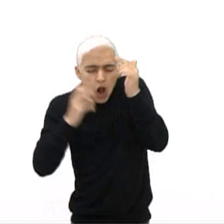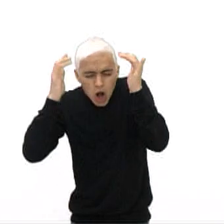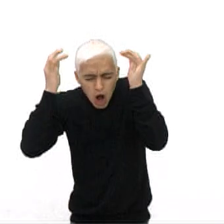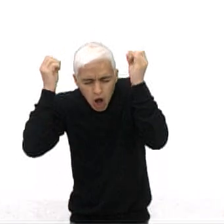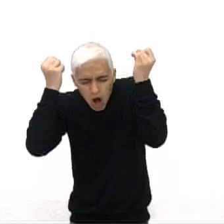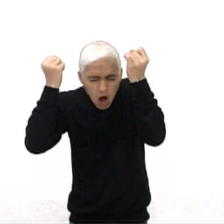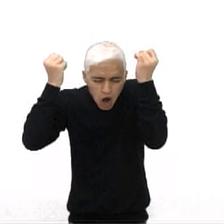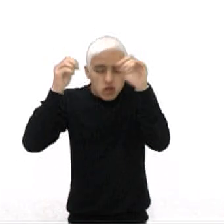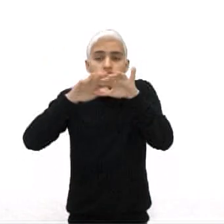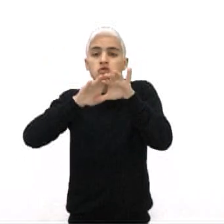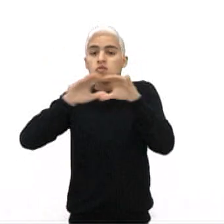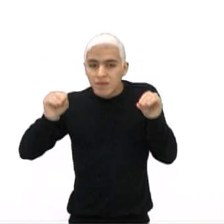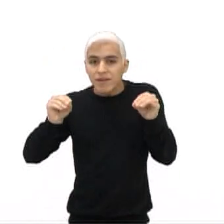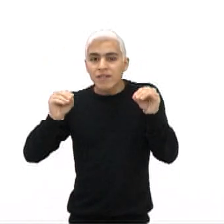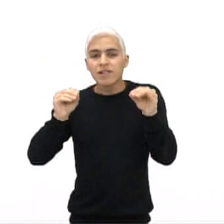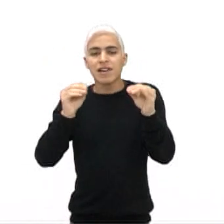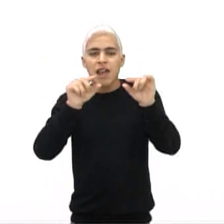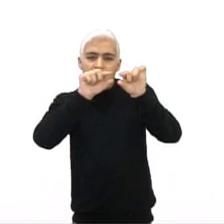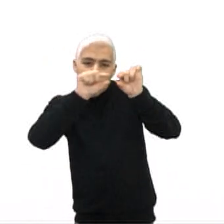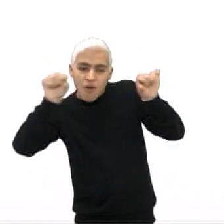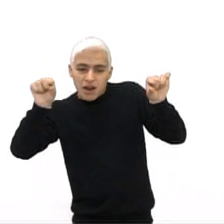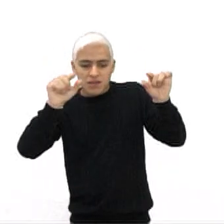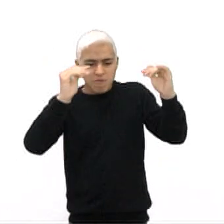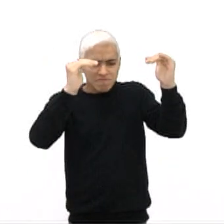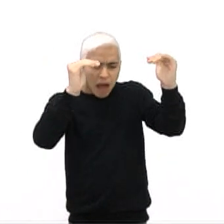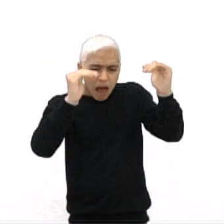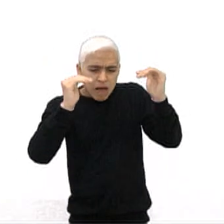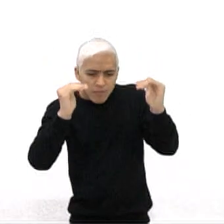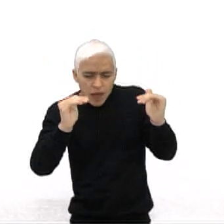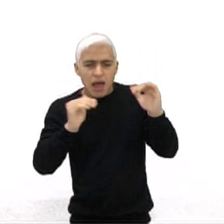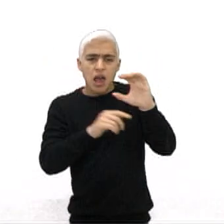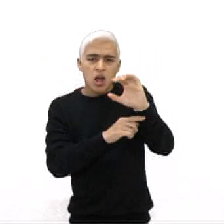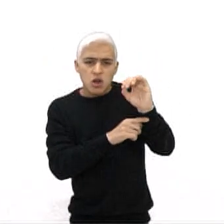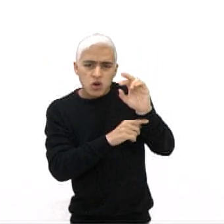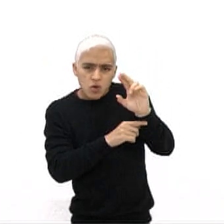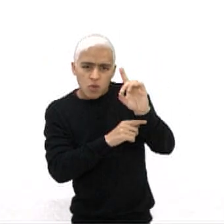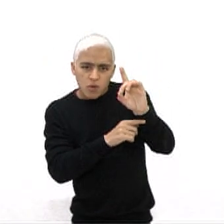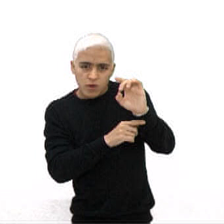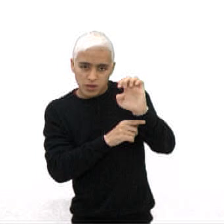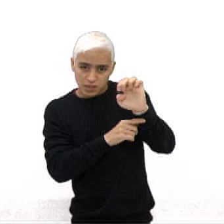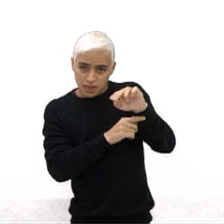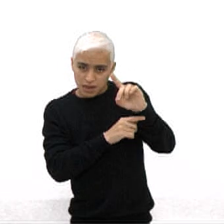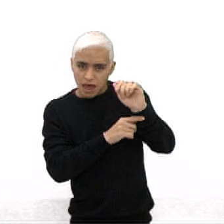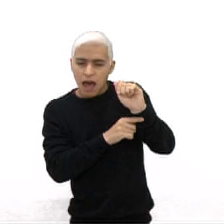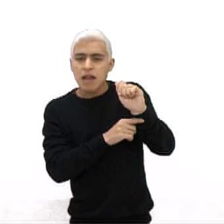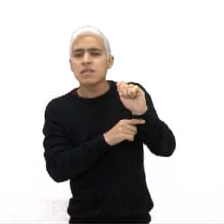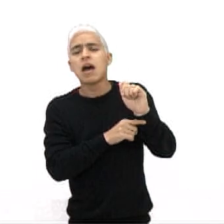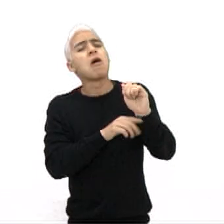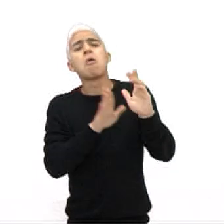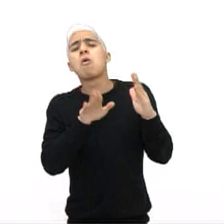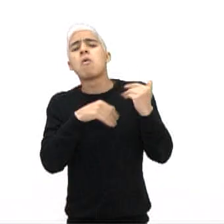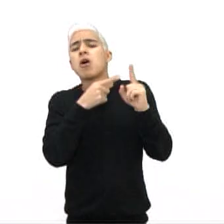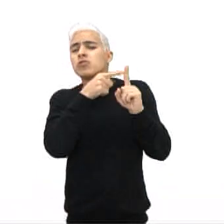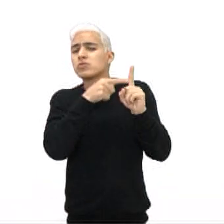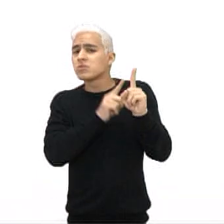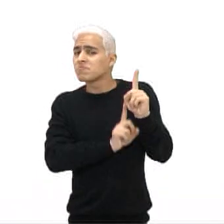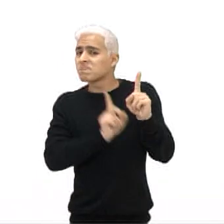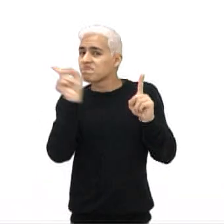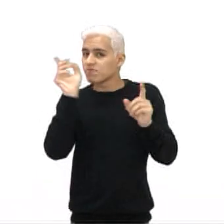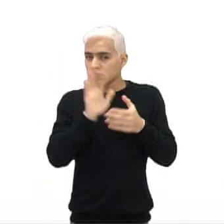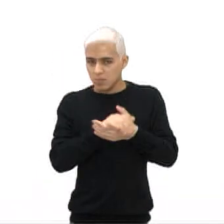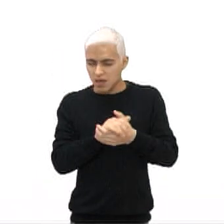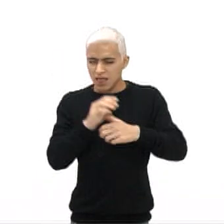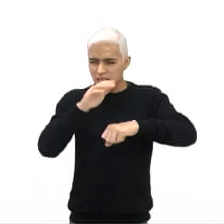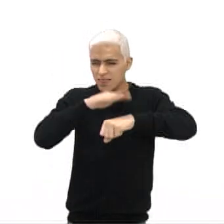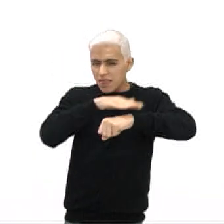e classificar essas orações. Oração coordenada. Que tipo de oração coordenada que eu tenho? Vou dar